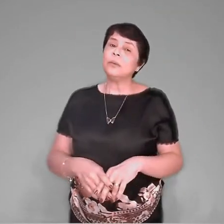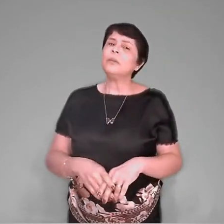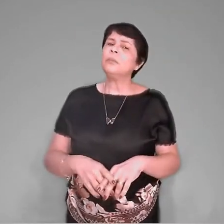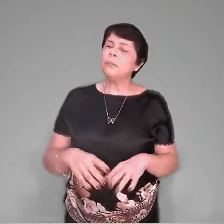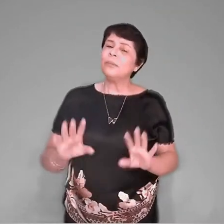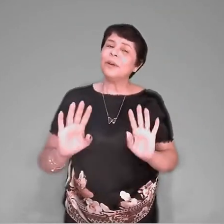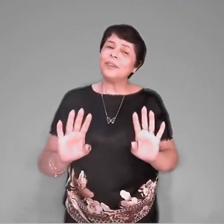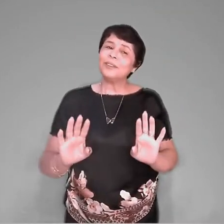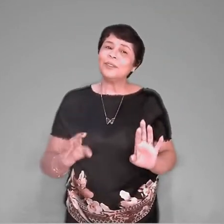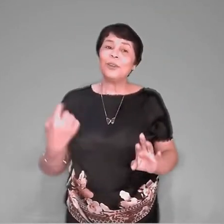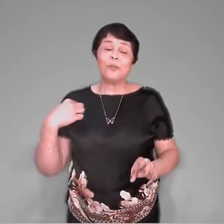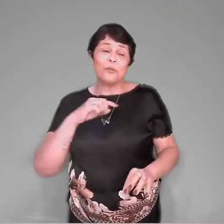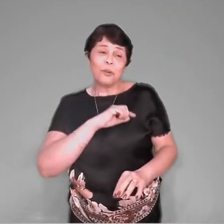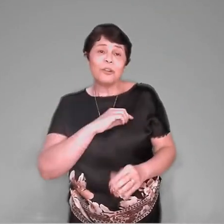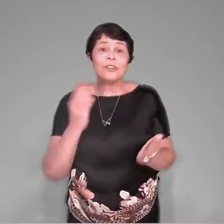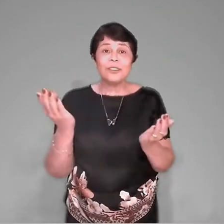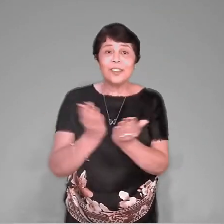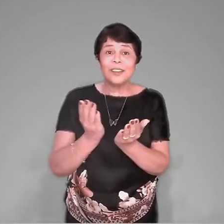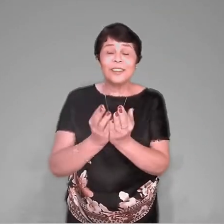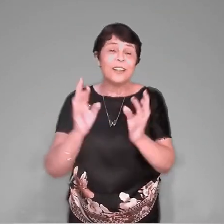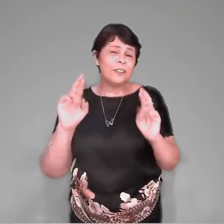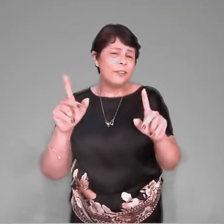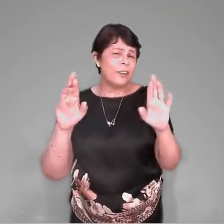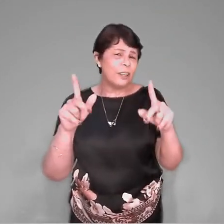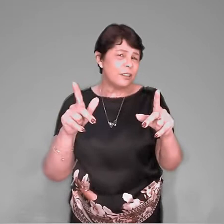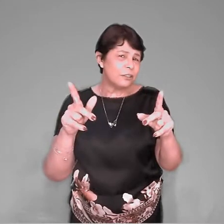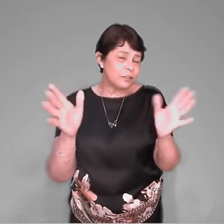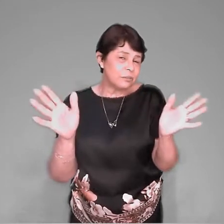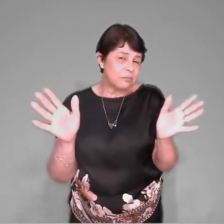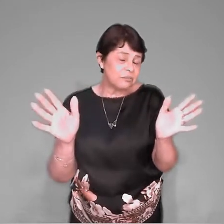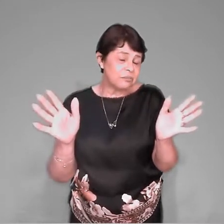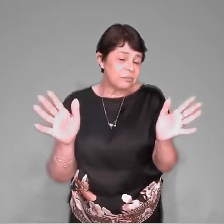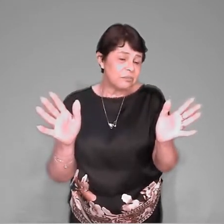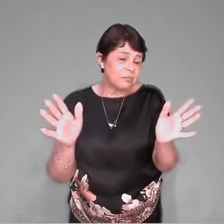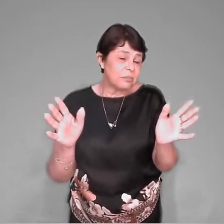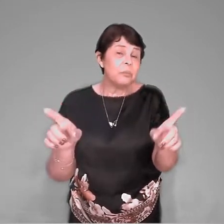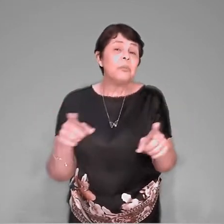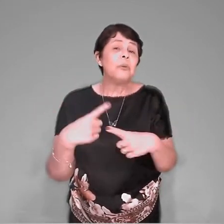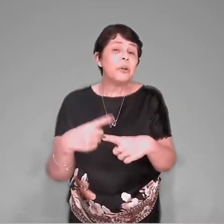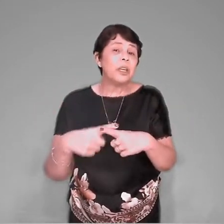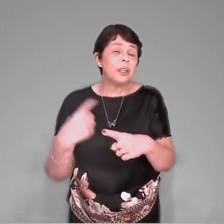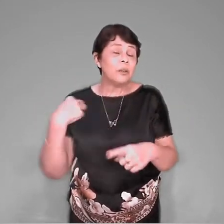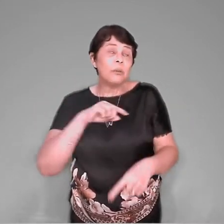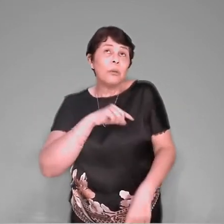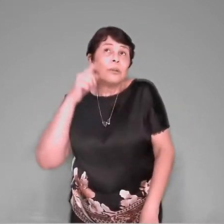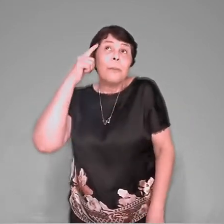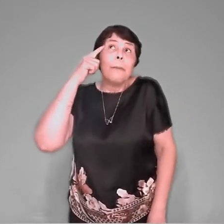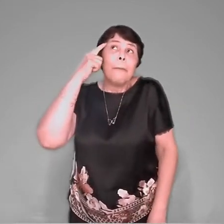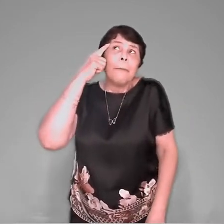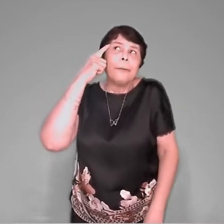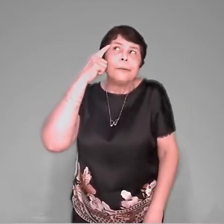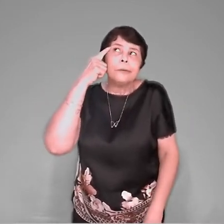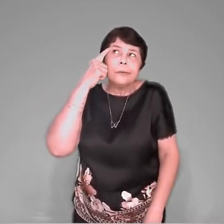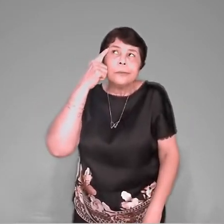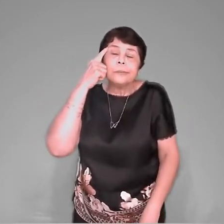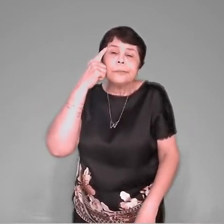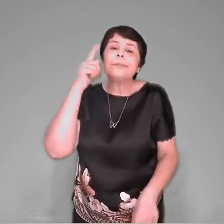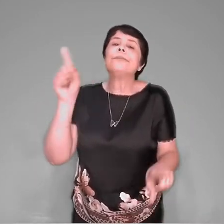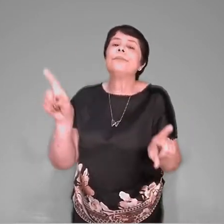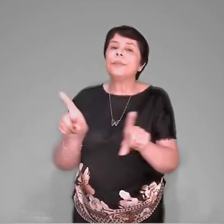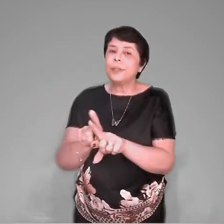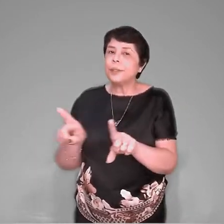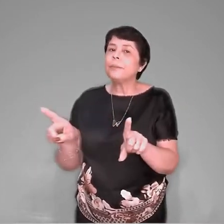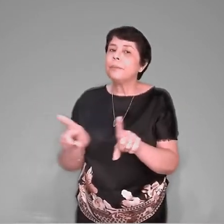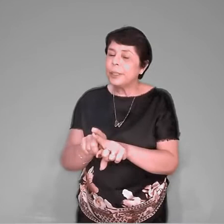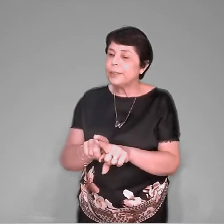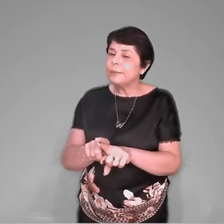edifício, muito diferente. Nós pensamos de modo diferente. É um lugar aprazível, que deve ter no mínimo conforto, para a gente se assentar, e